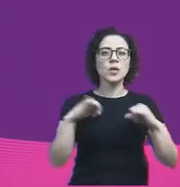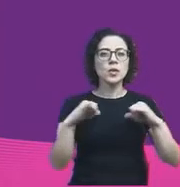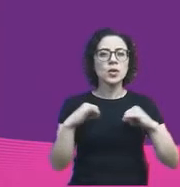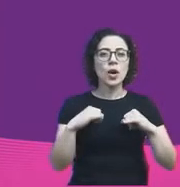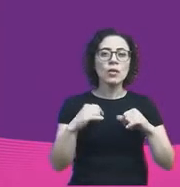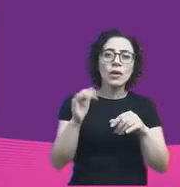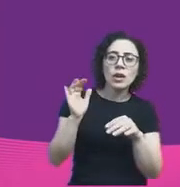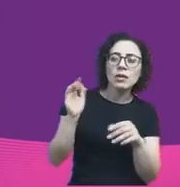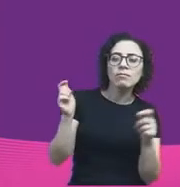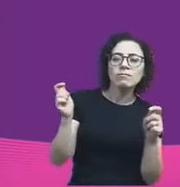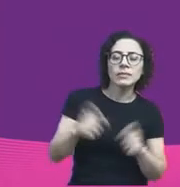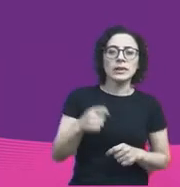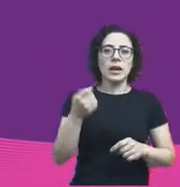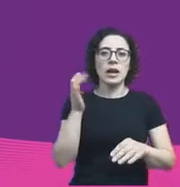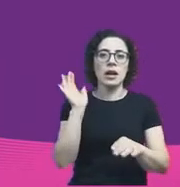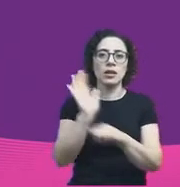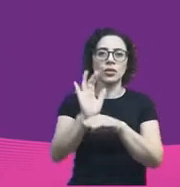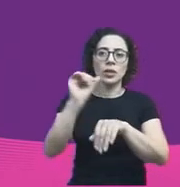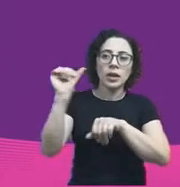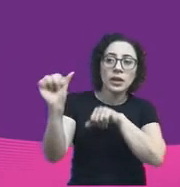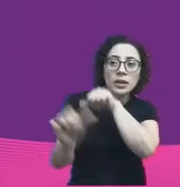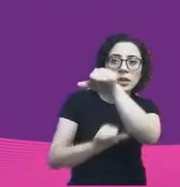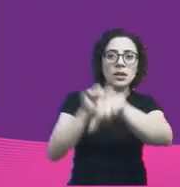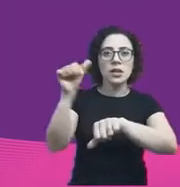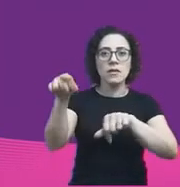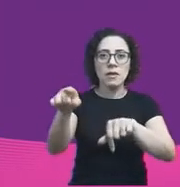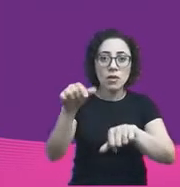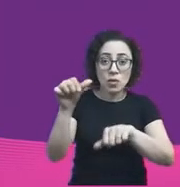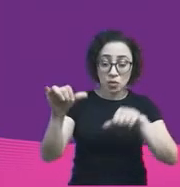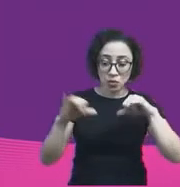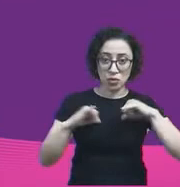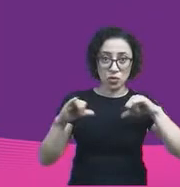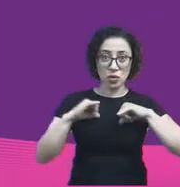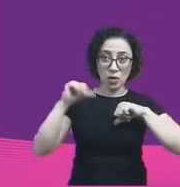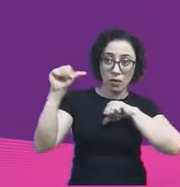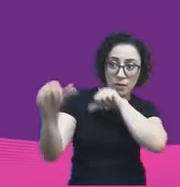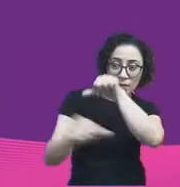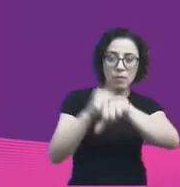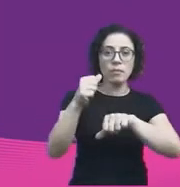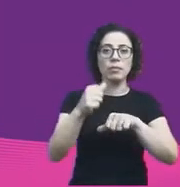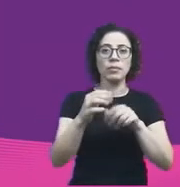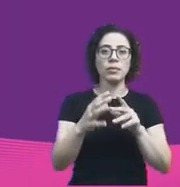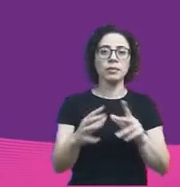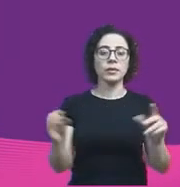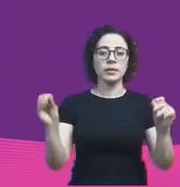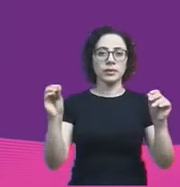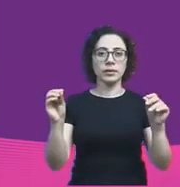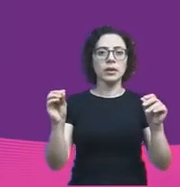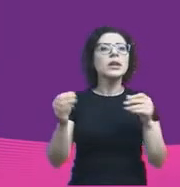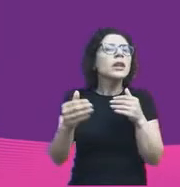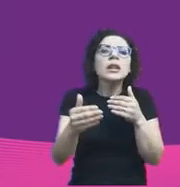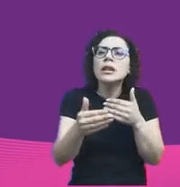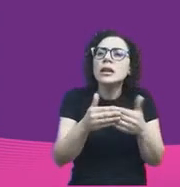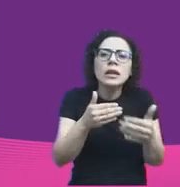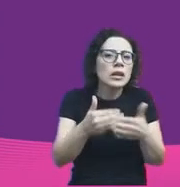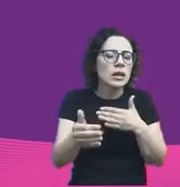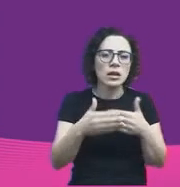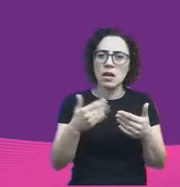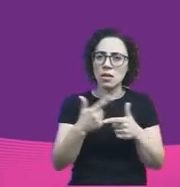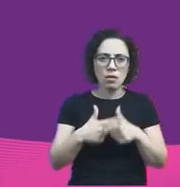sofrimento. Ela completa que é super importante que a gente não se apegue ao resultado, que a gente